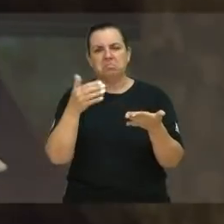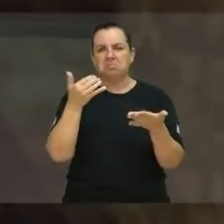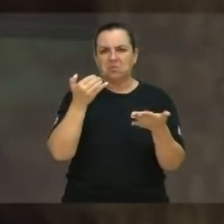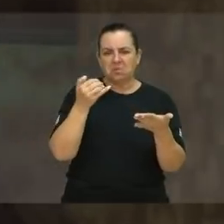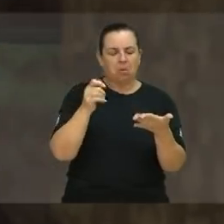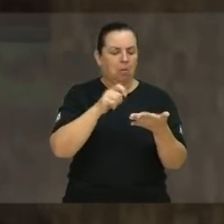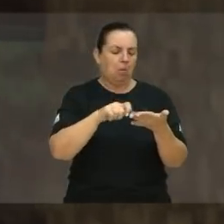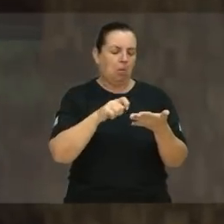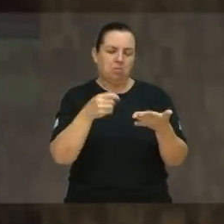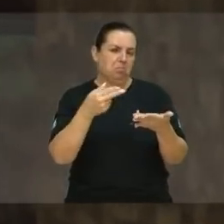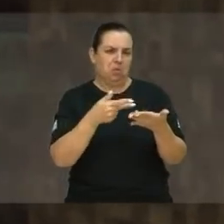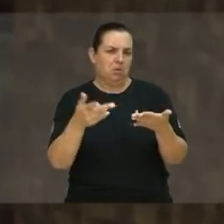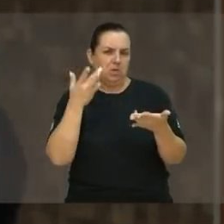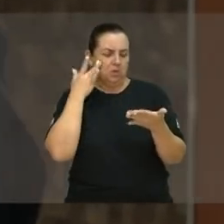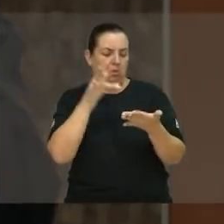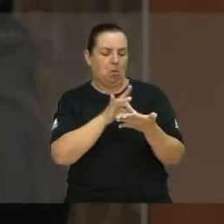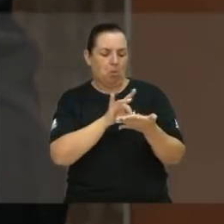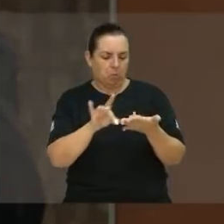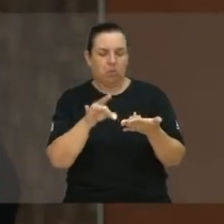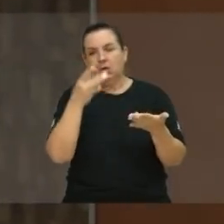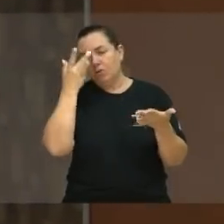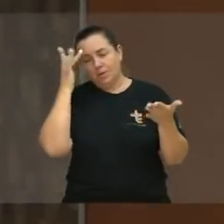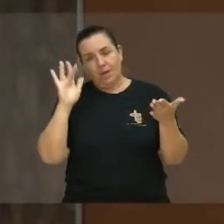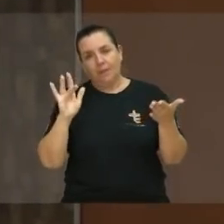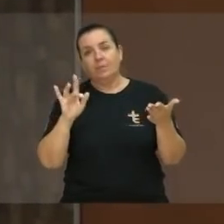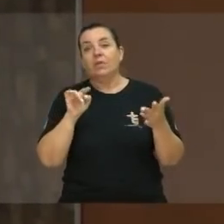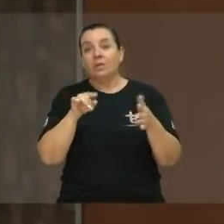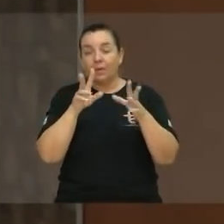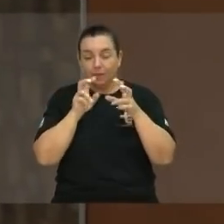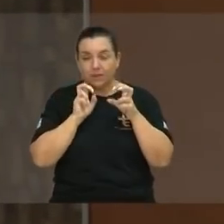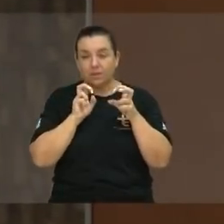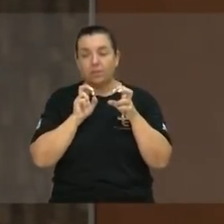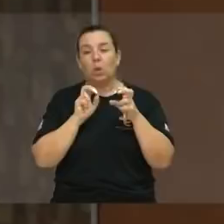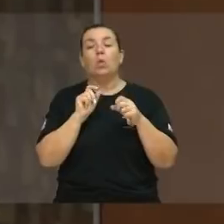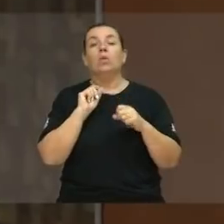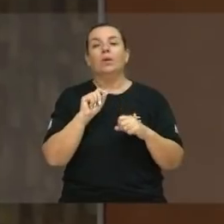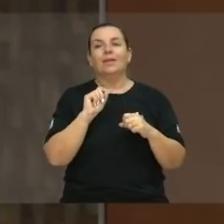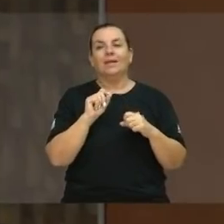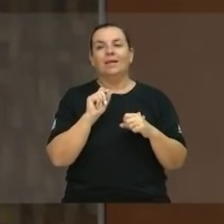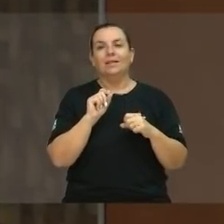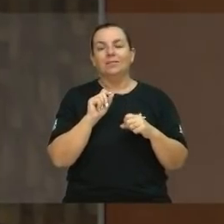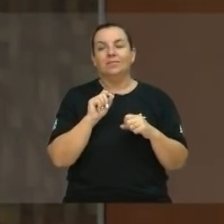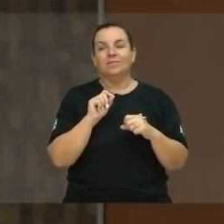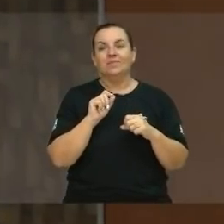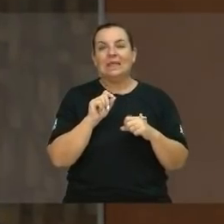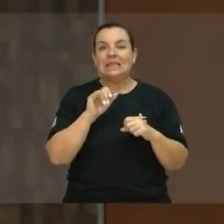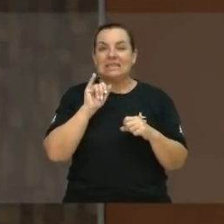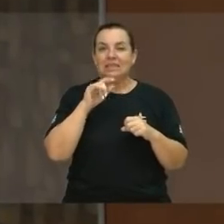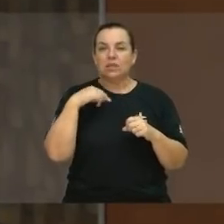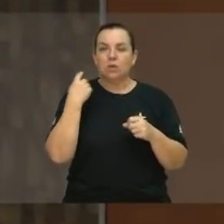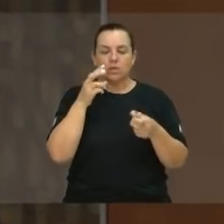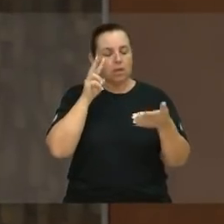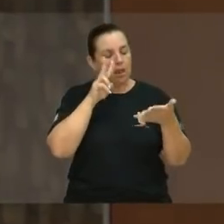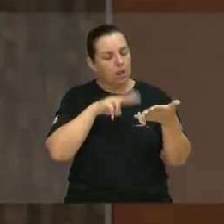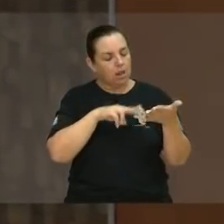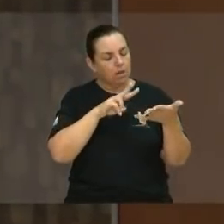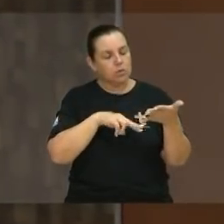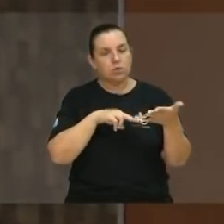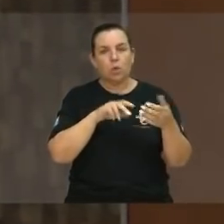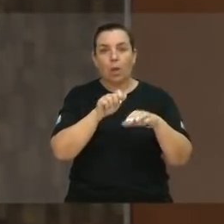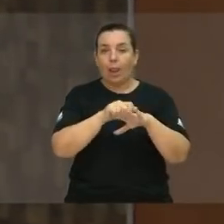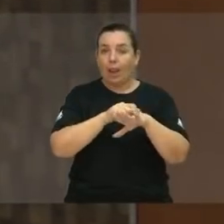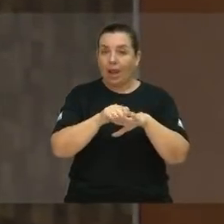lateral bom e deve ter percebido que se lêssemos o